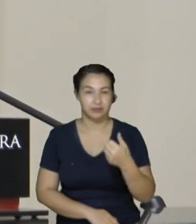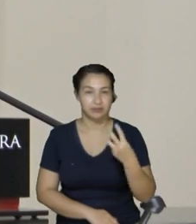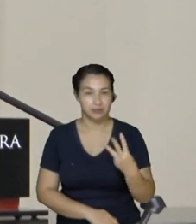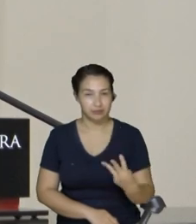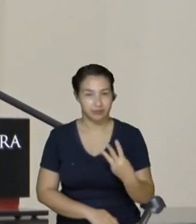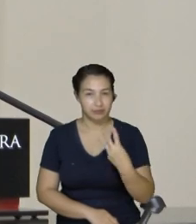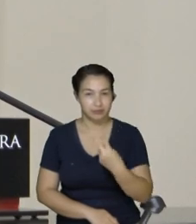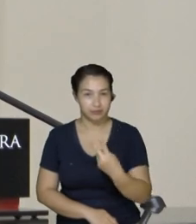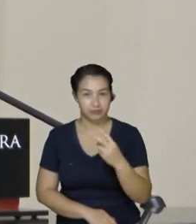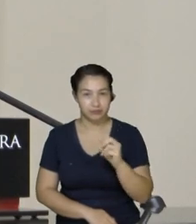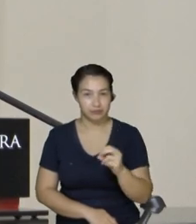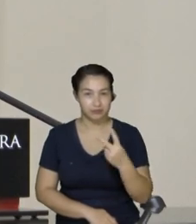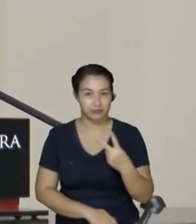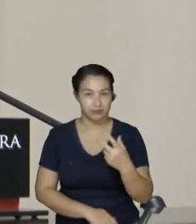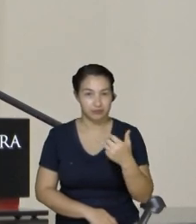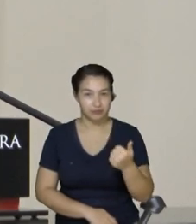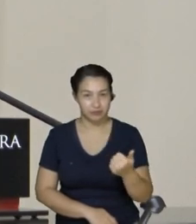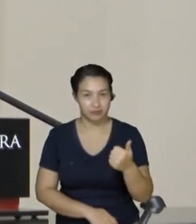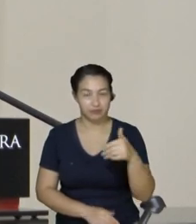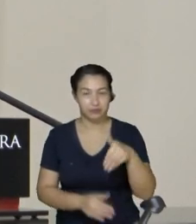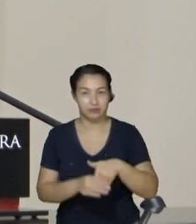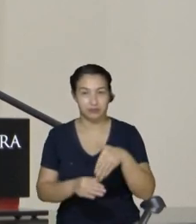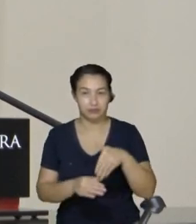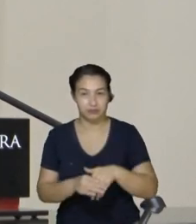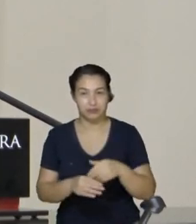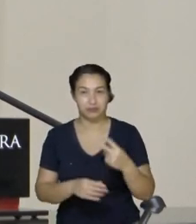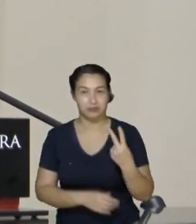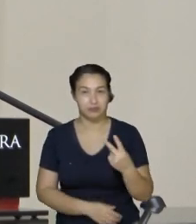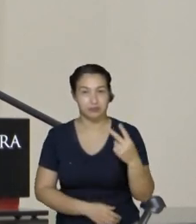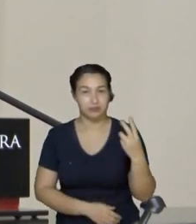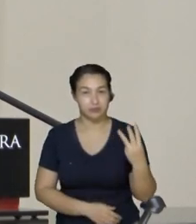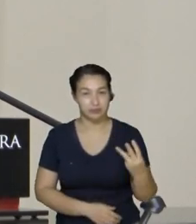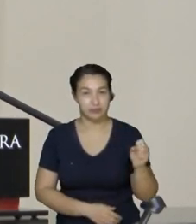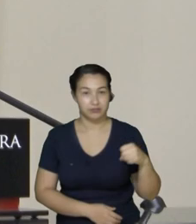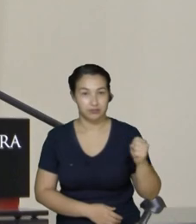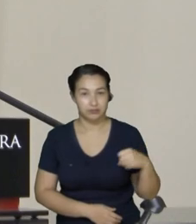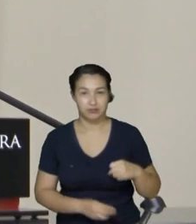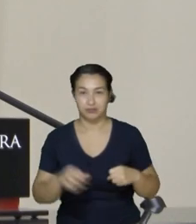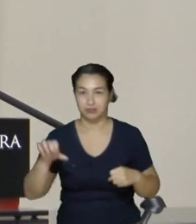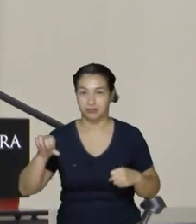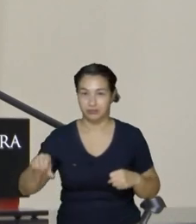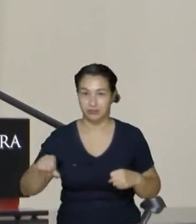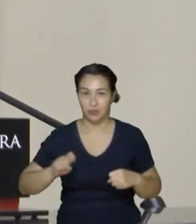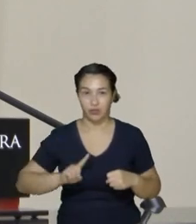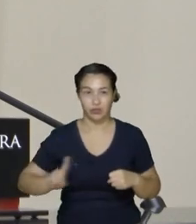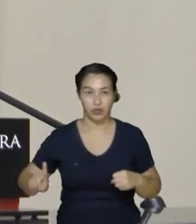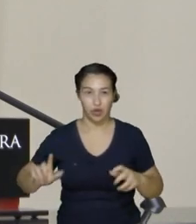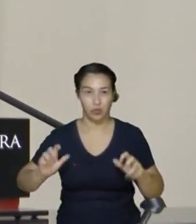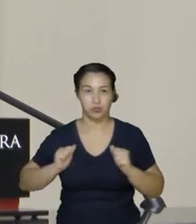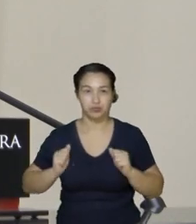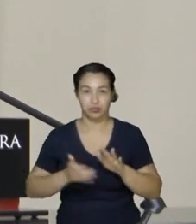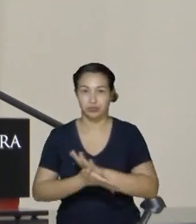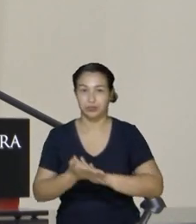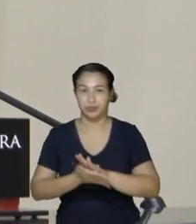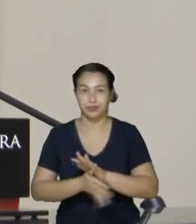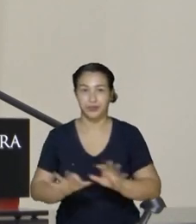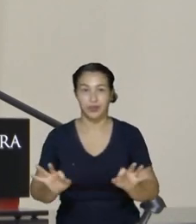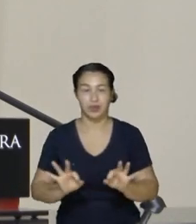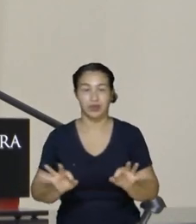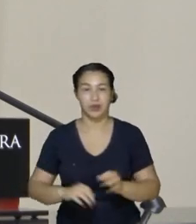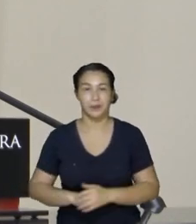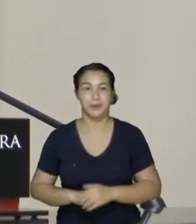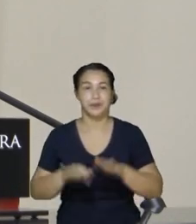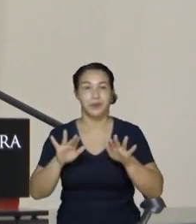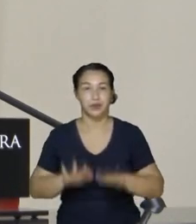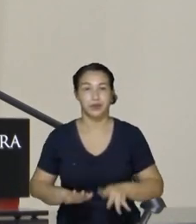113-2021, com a seguinte votação: 23 votos sim, 9 votos não e nenhuma abstenção. Foi mantido o